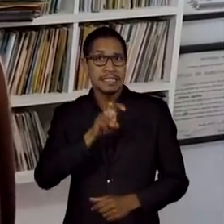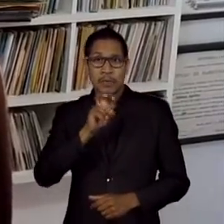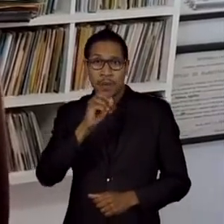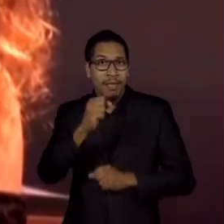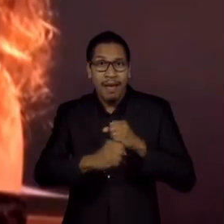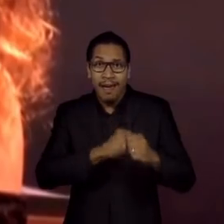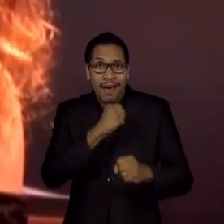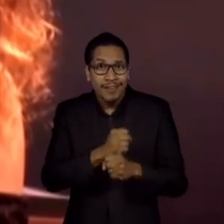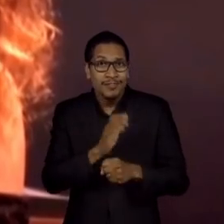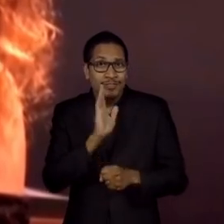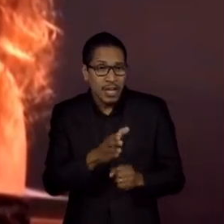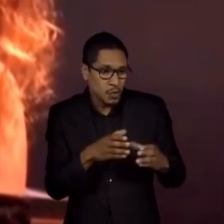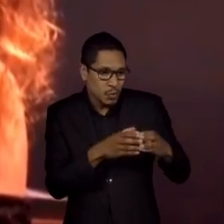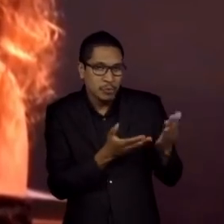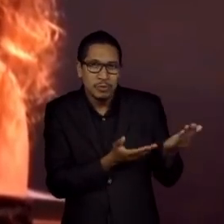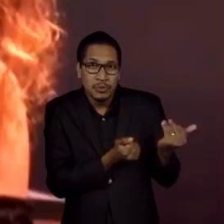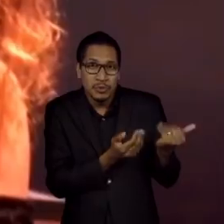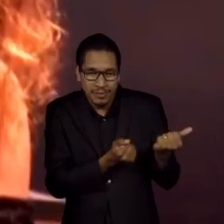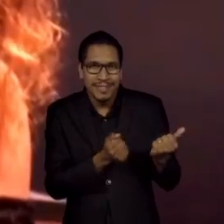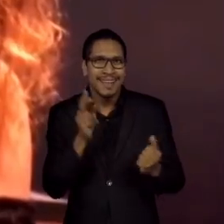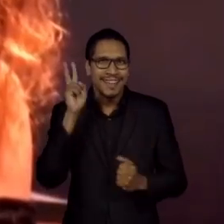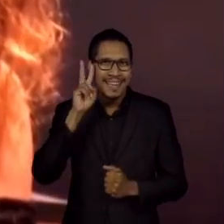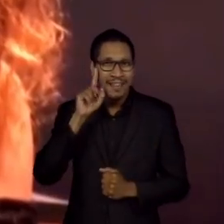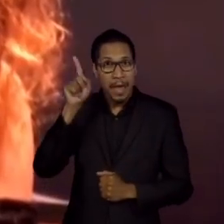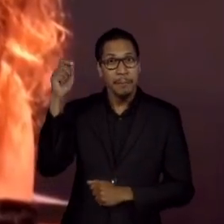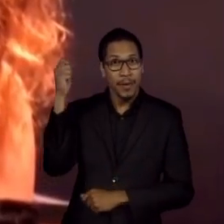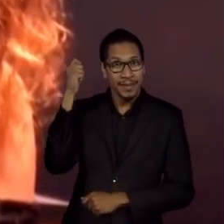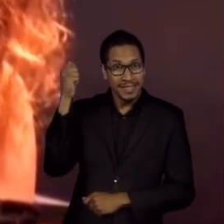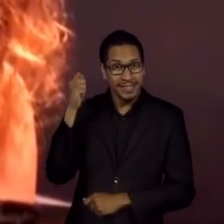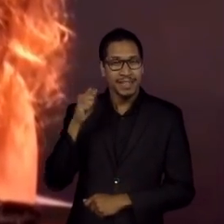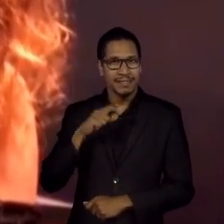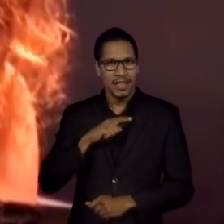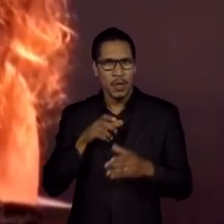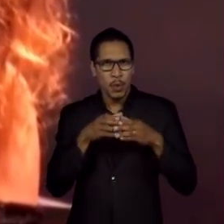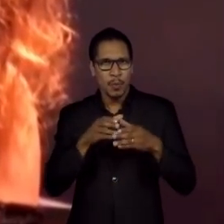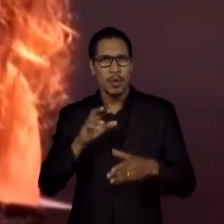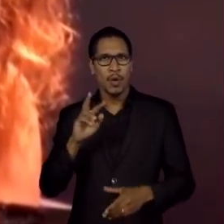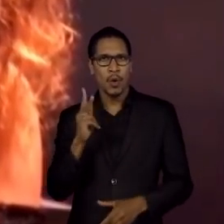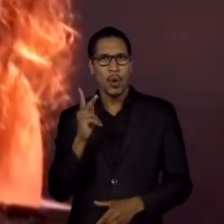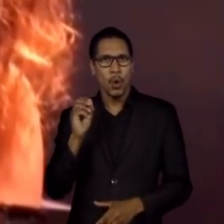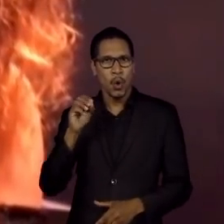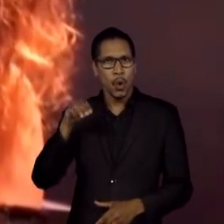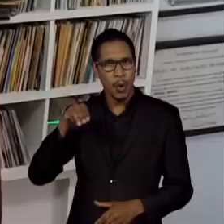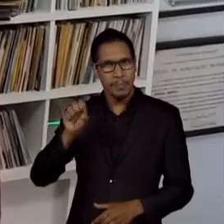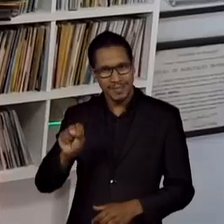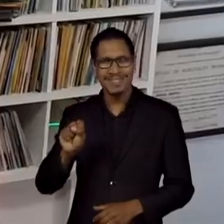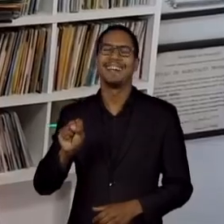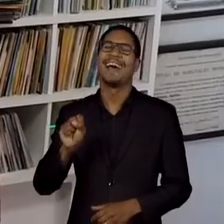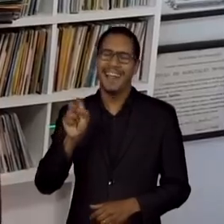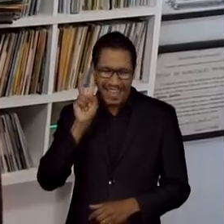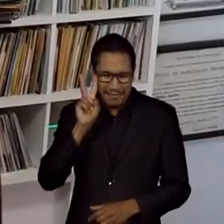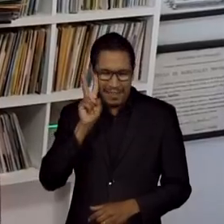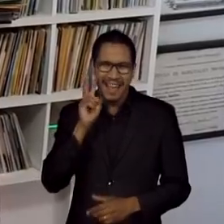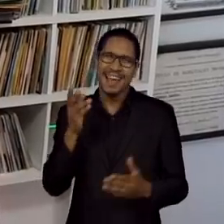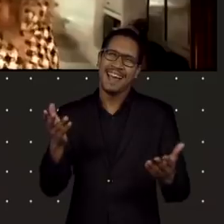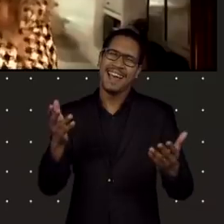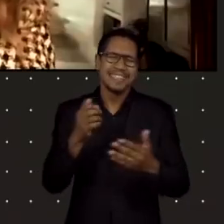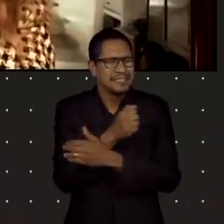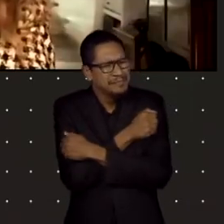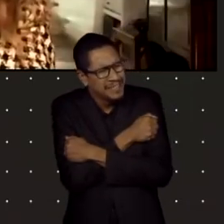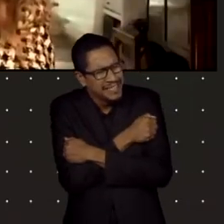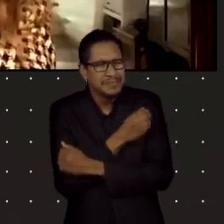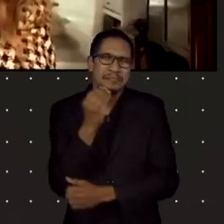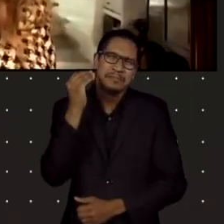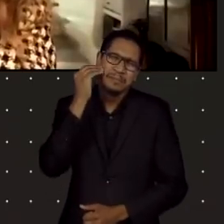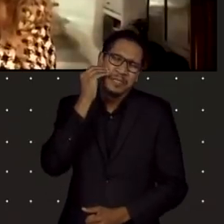juntos lá no Clube Holmes. Lembra disso, Wanderleia? Um abraço para você, um beijo e espero que você continue